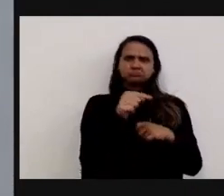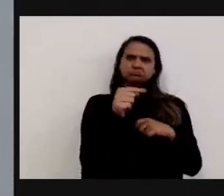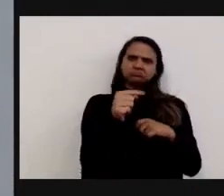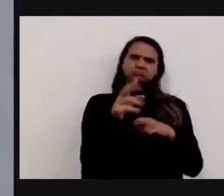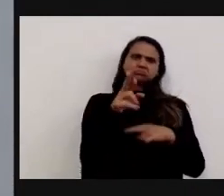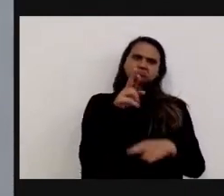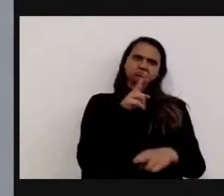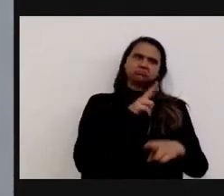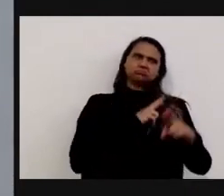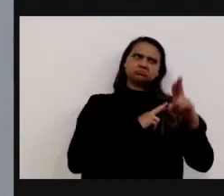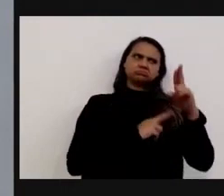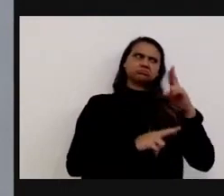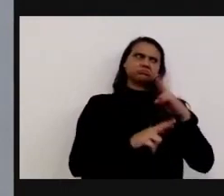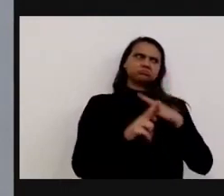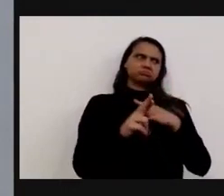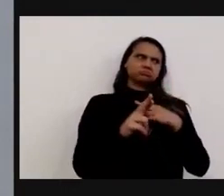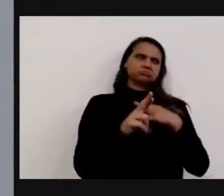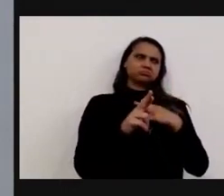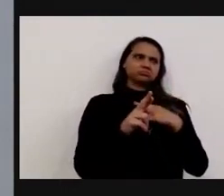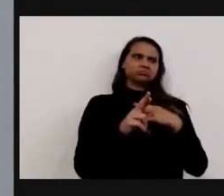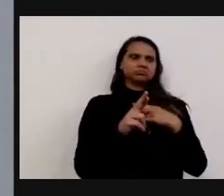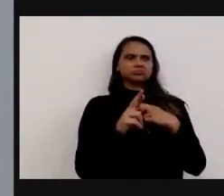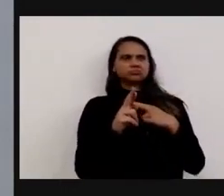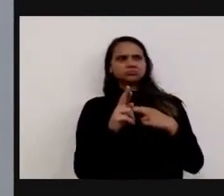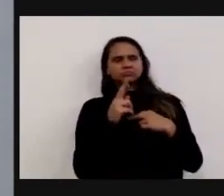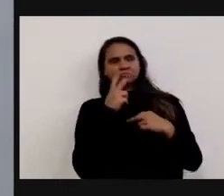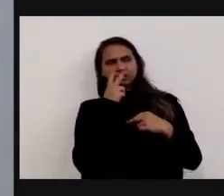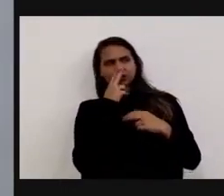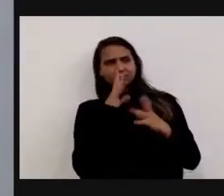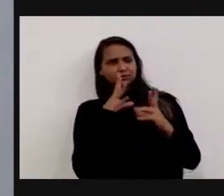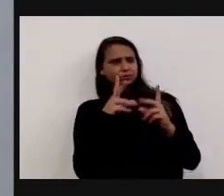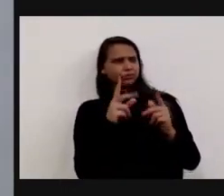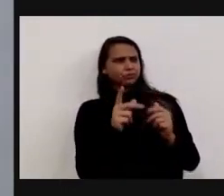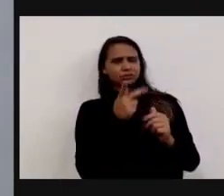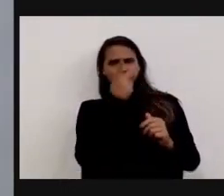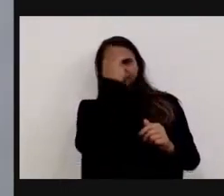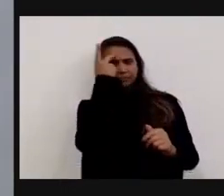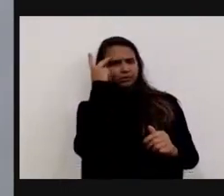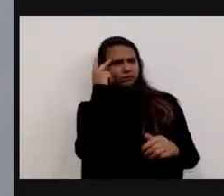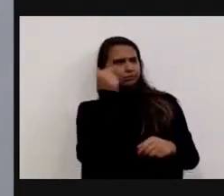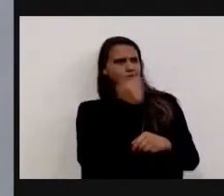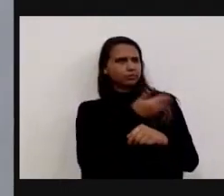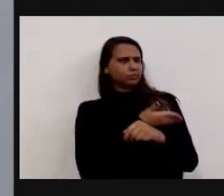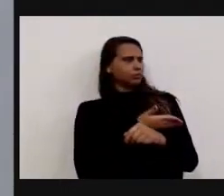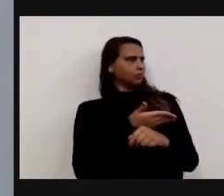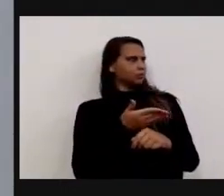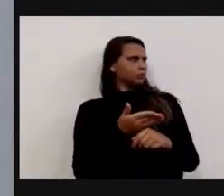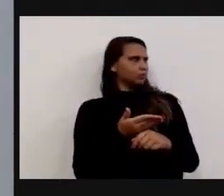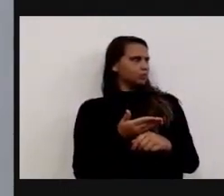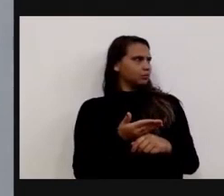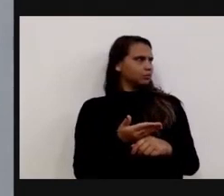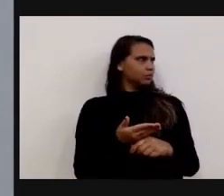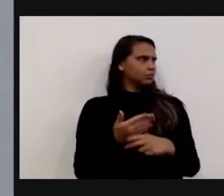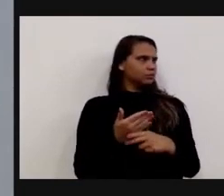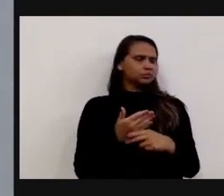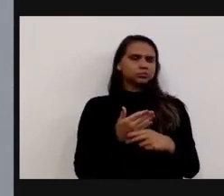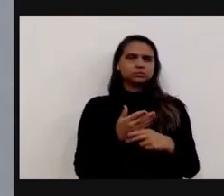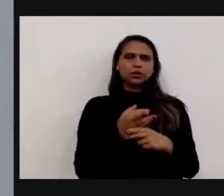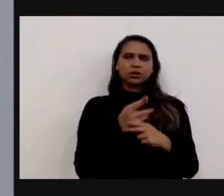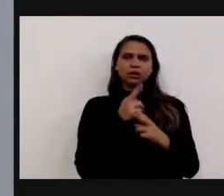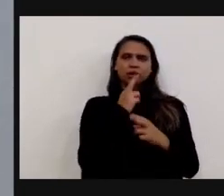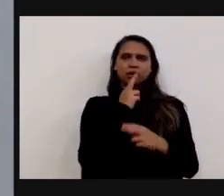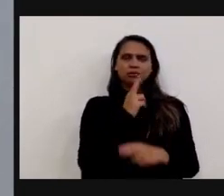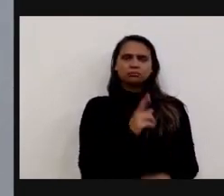está relacionada a viés cognitivo as pessoas normal é comum né Tem uns me lembro o nome do viés né mas que as